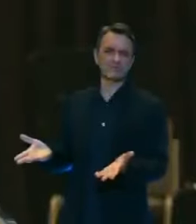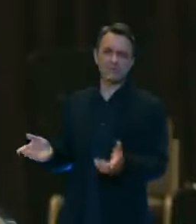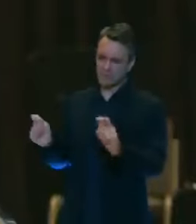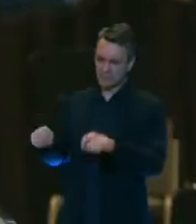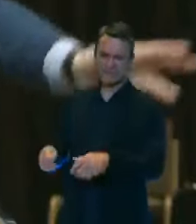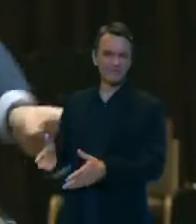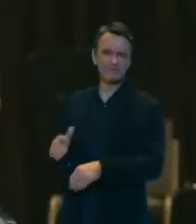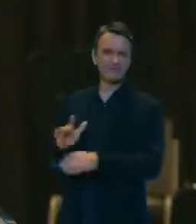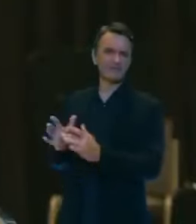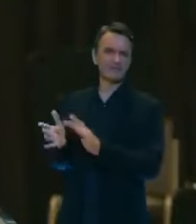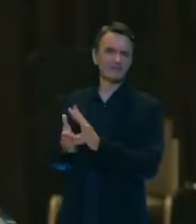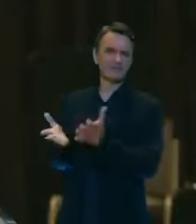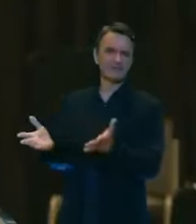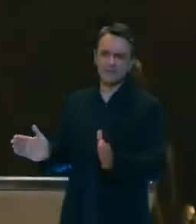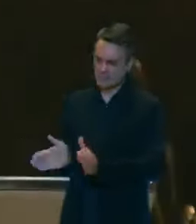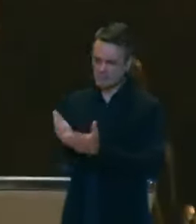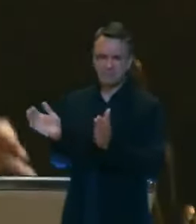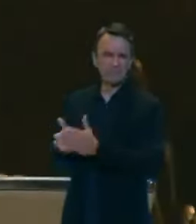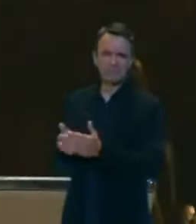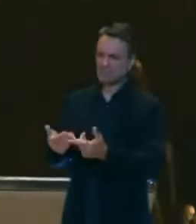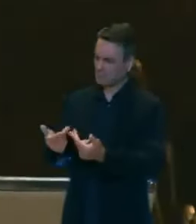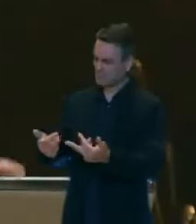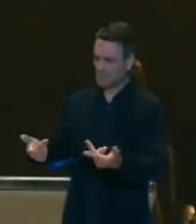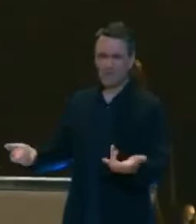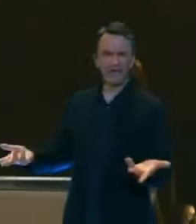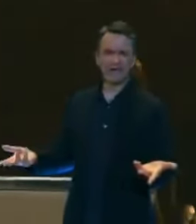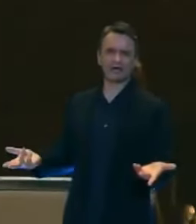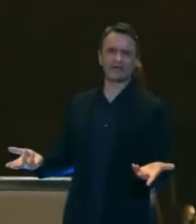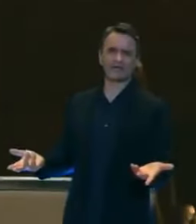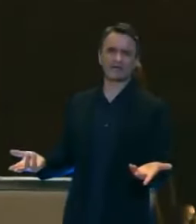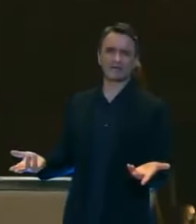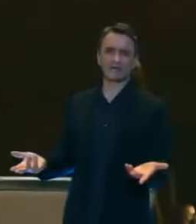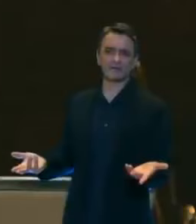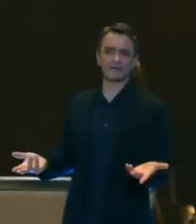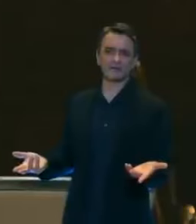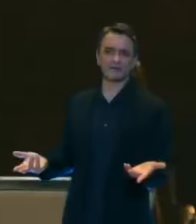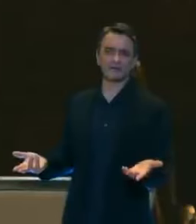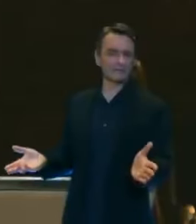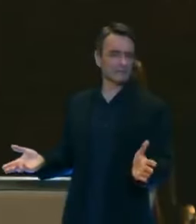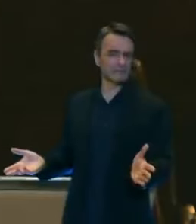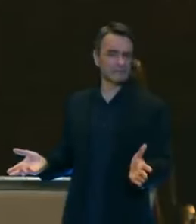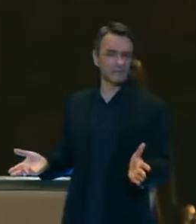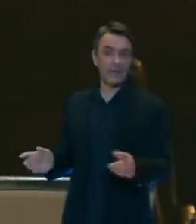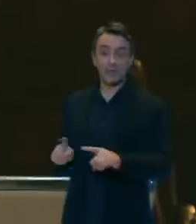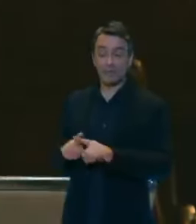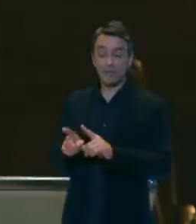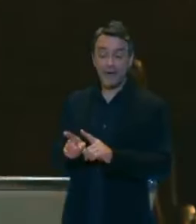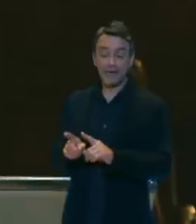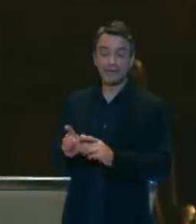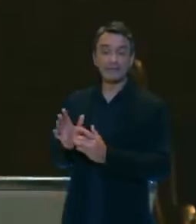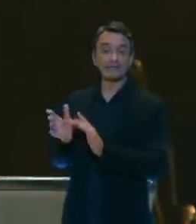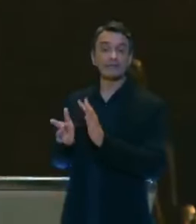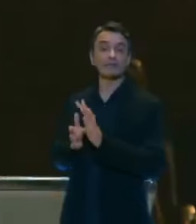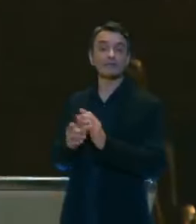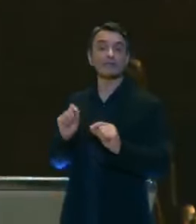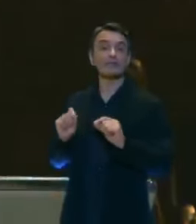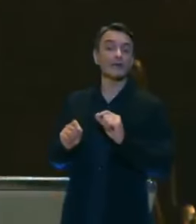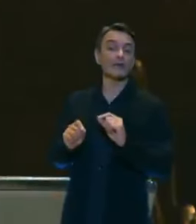ainda mais milagres, ainda feitos mais exuberantes, mas ele cumpriu todo o propósito.